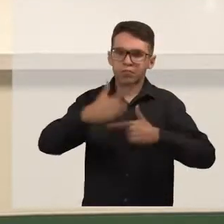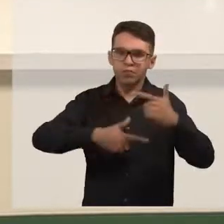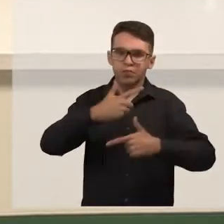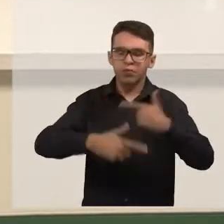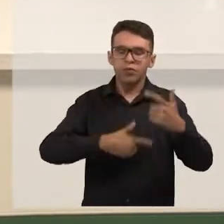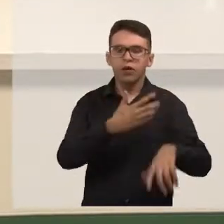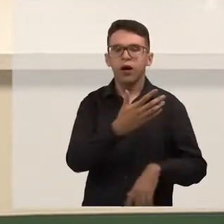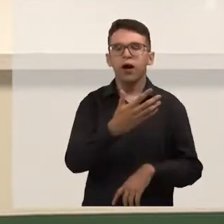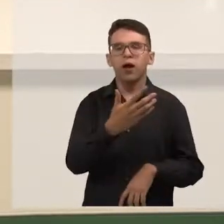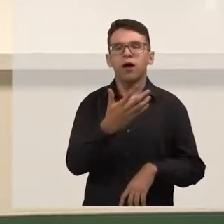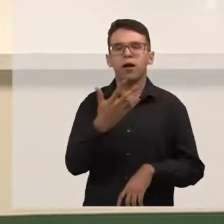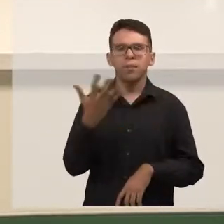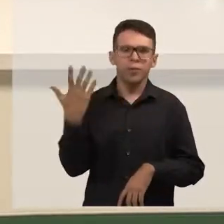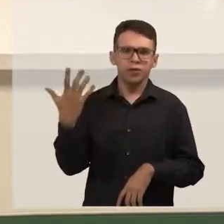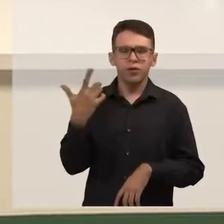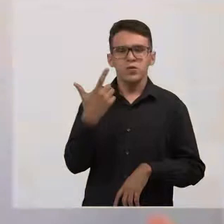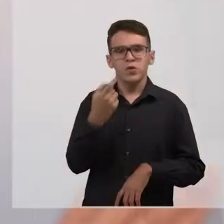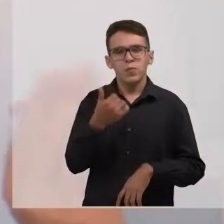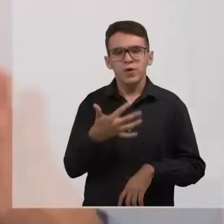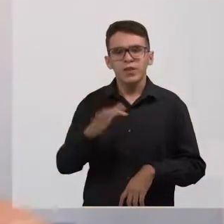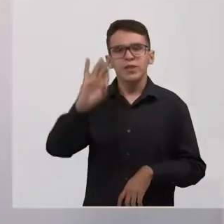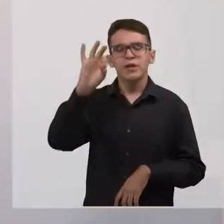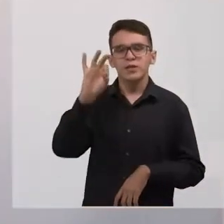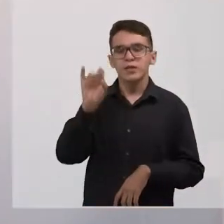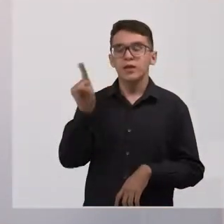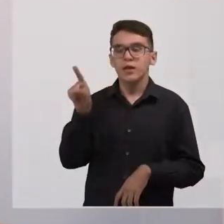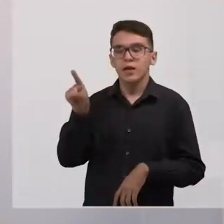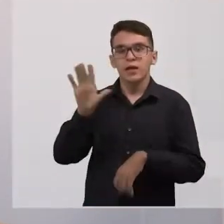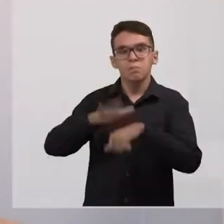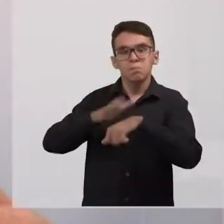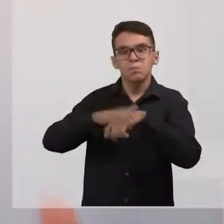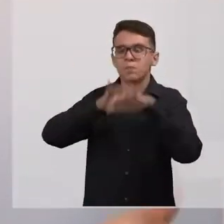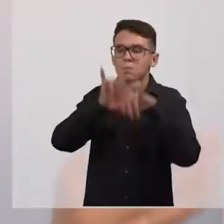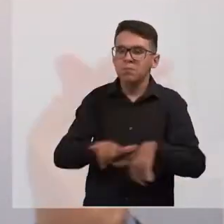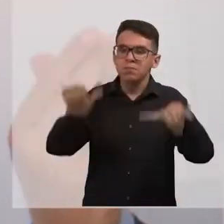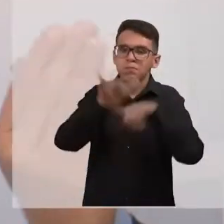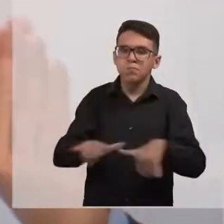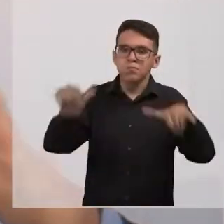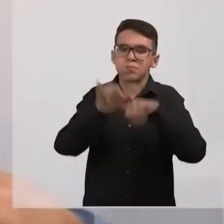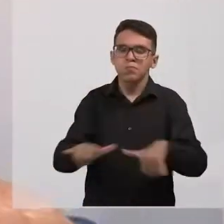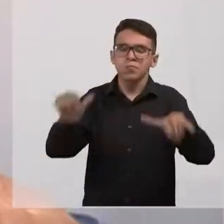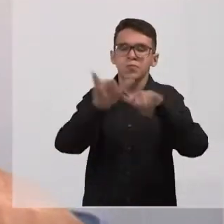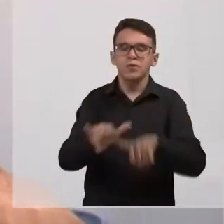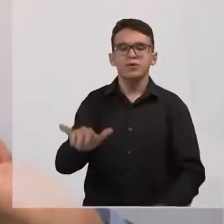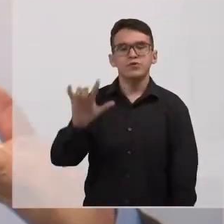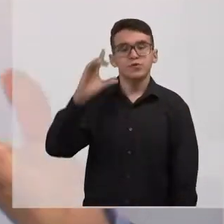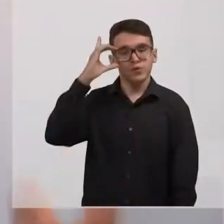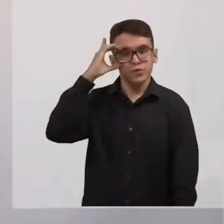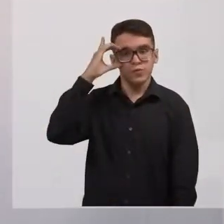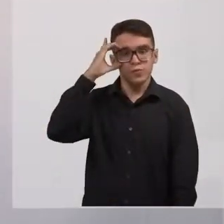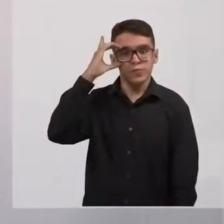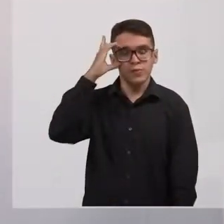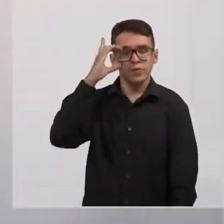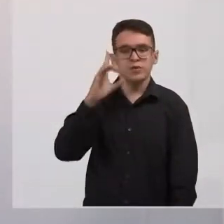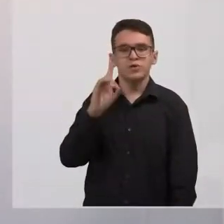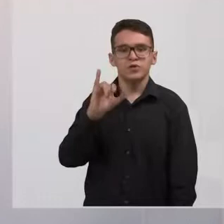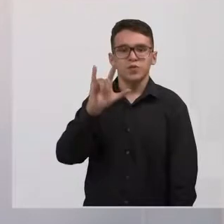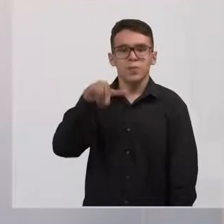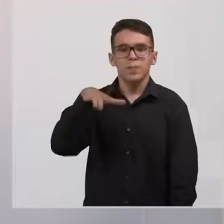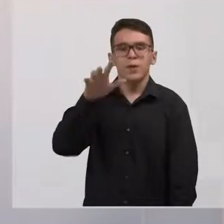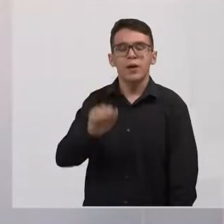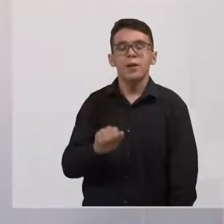responsáveis pela campanha de Dilma Rousseff. Foi para a Casa Civil, mas teve que renunciar porque